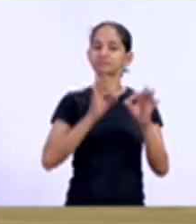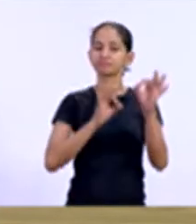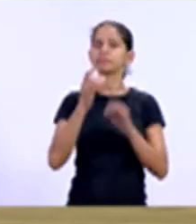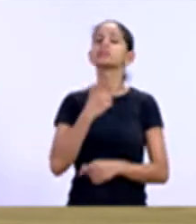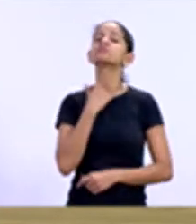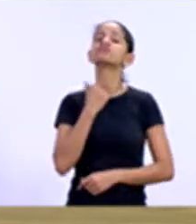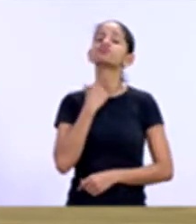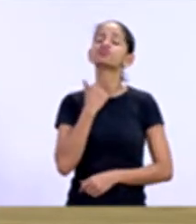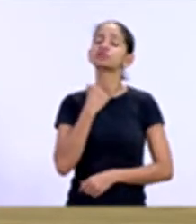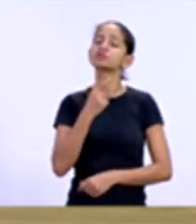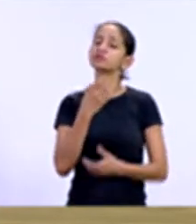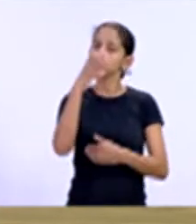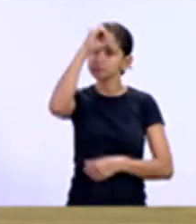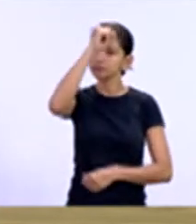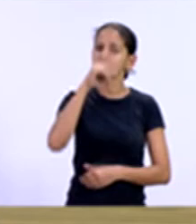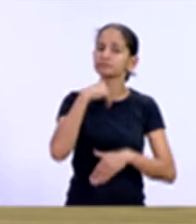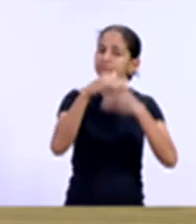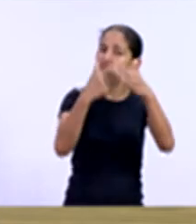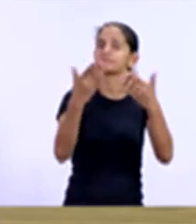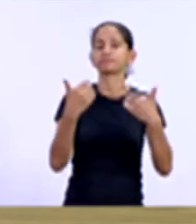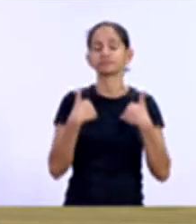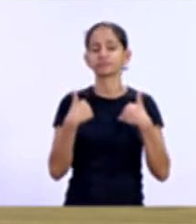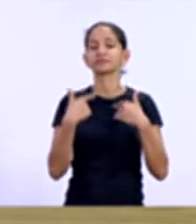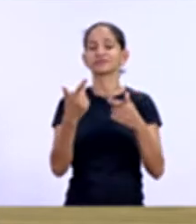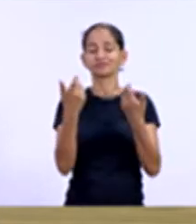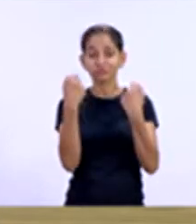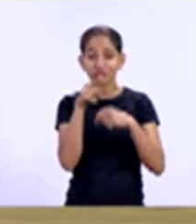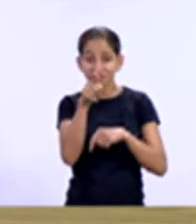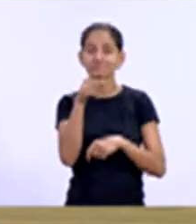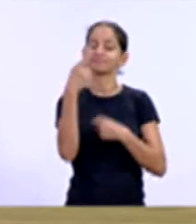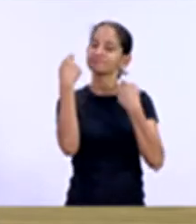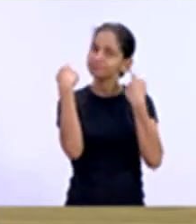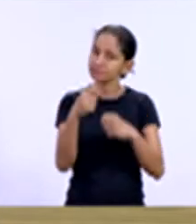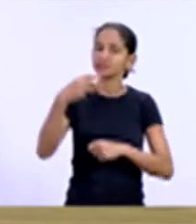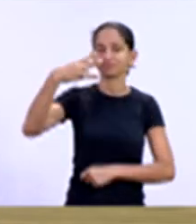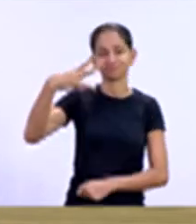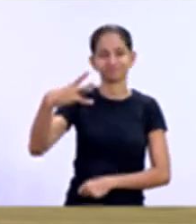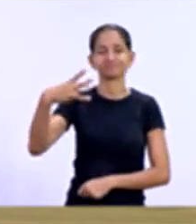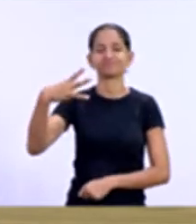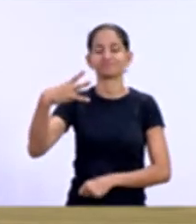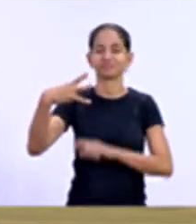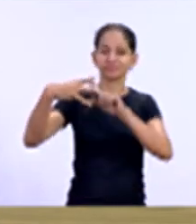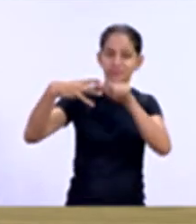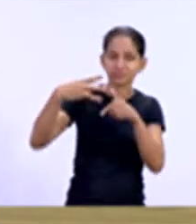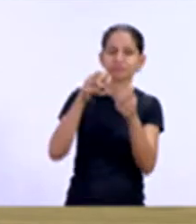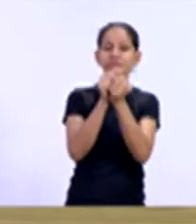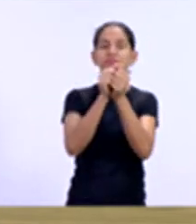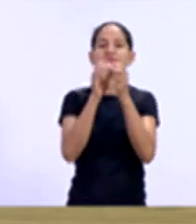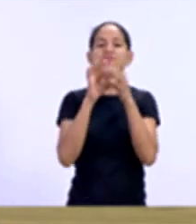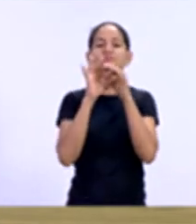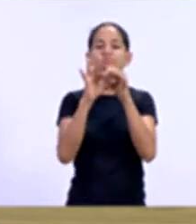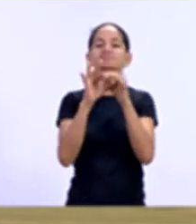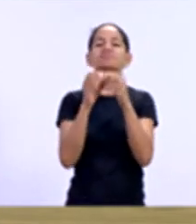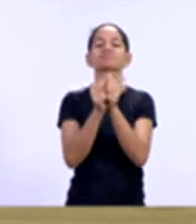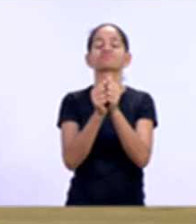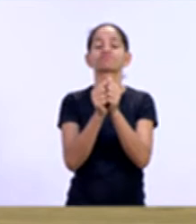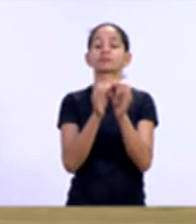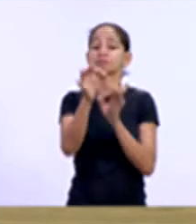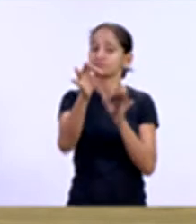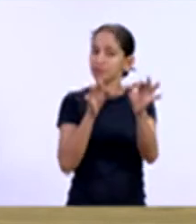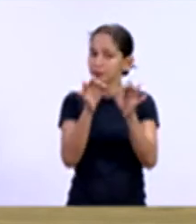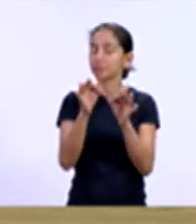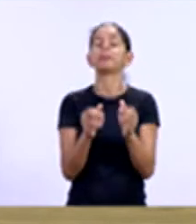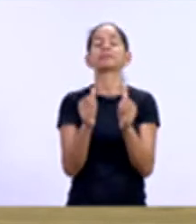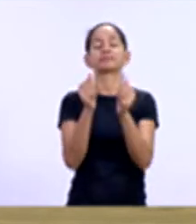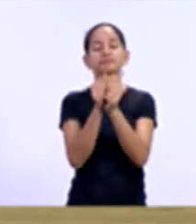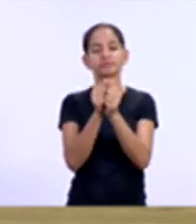você buscar esse conhecimento. E o nosso aluno EAD precisa dessas três características, né? E os nossos alunos